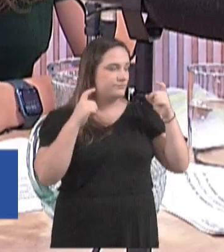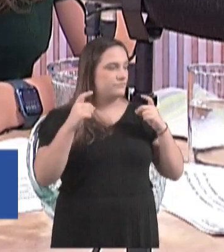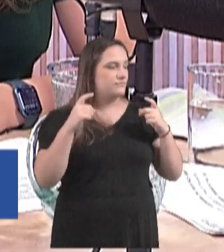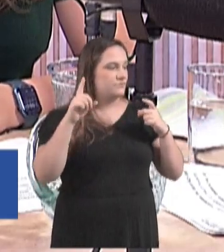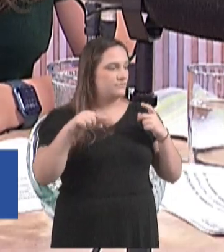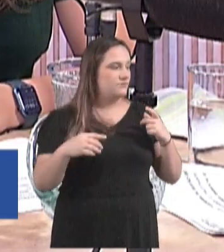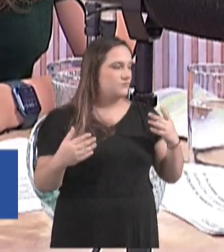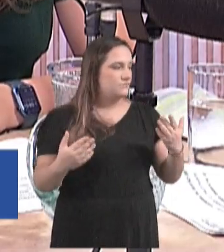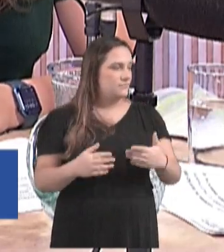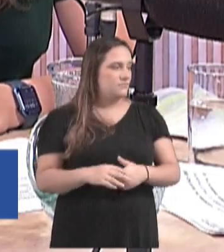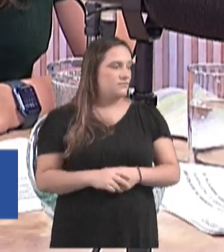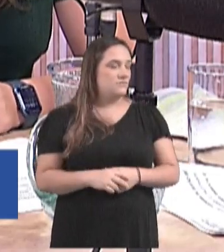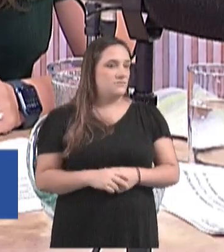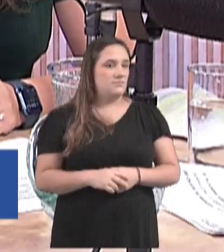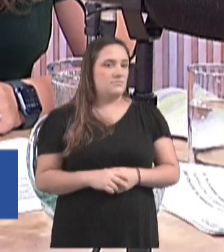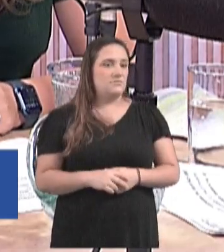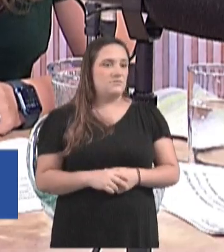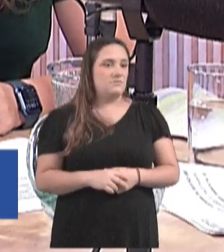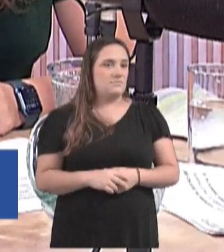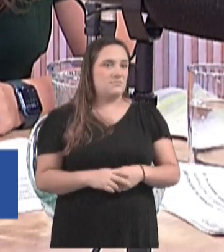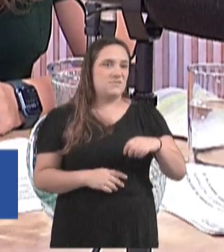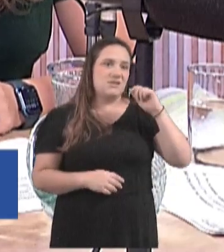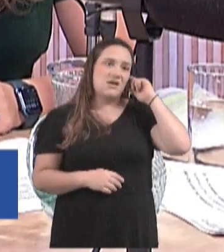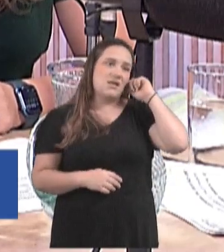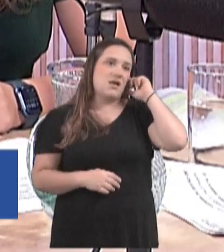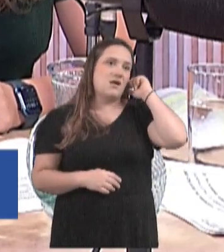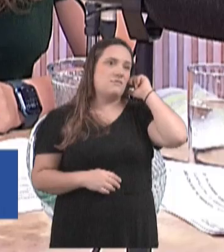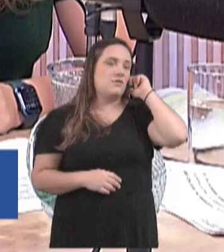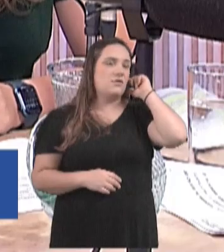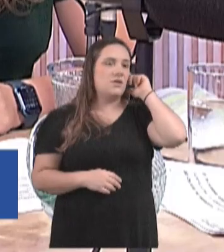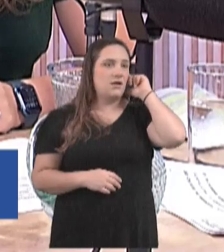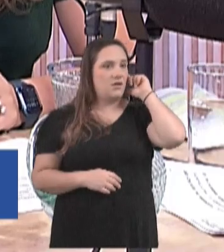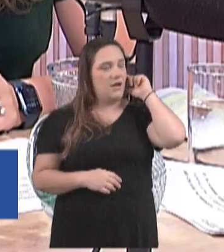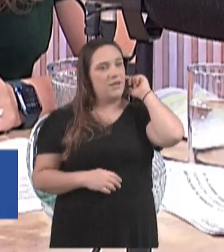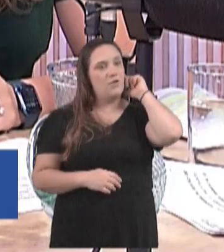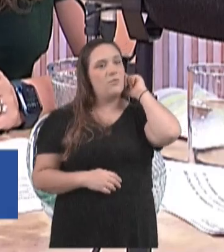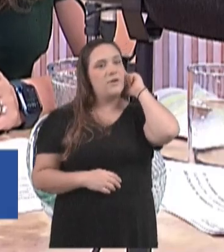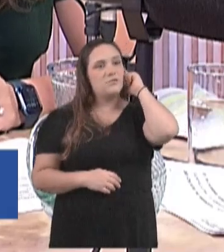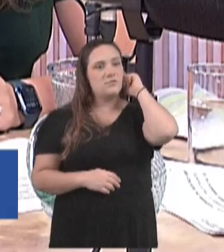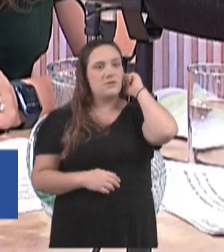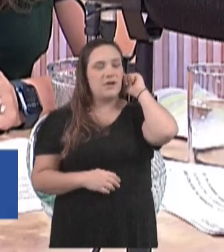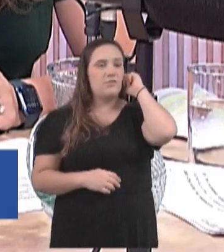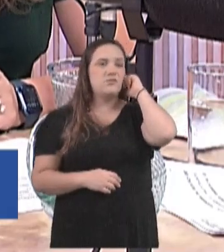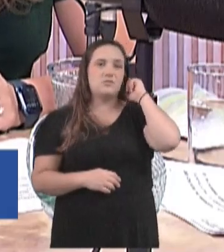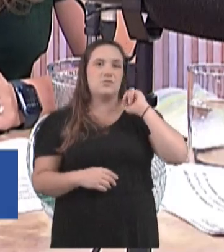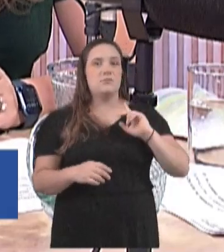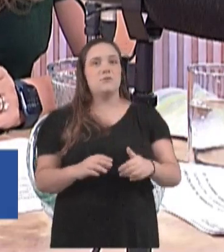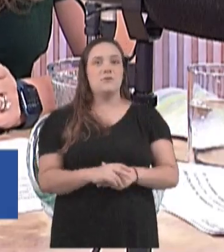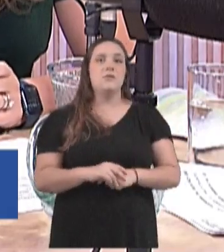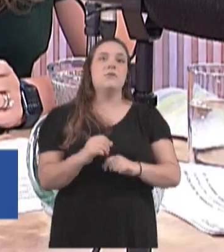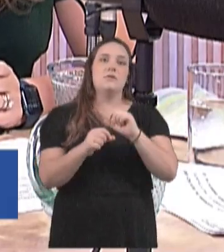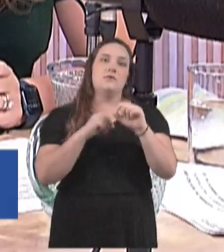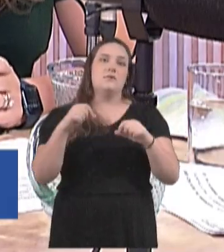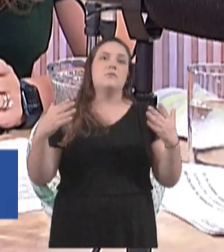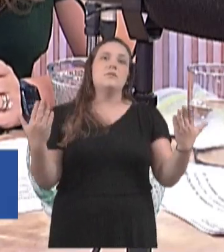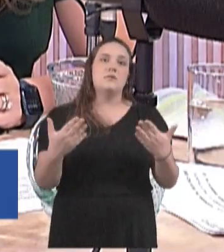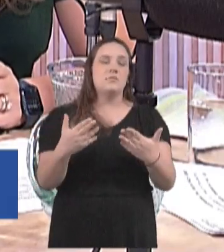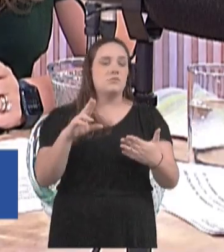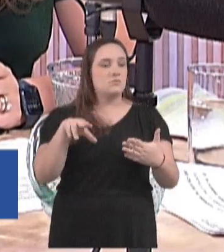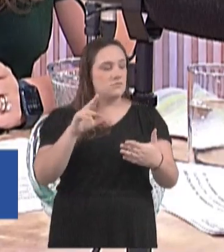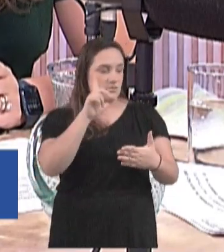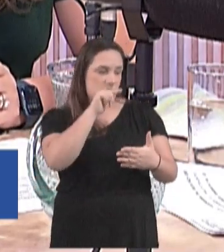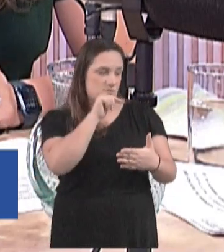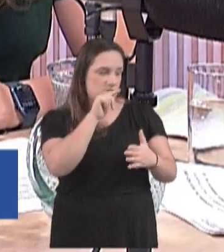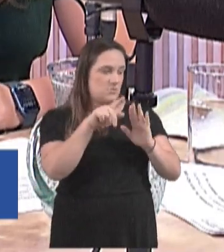as atividades econômicas. Mais de 95% das atividades hoje já conhecidas, ela utiliza a